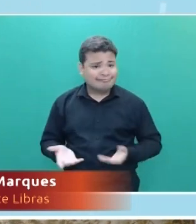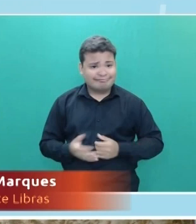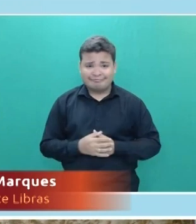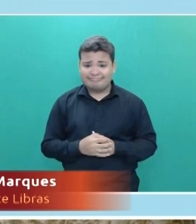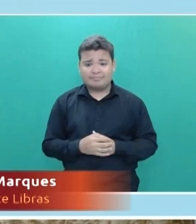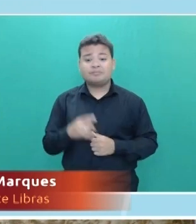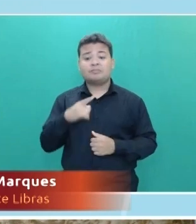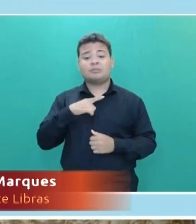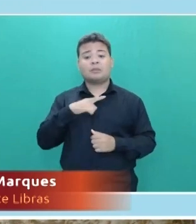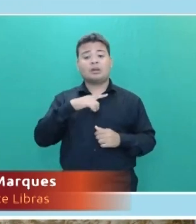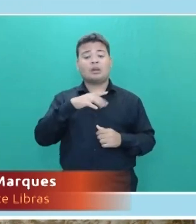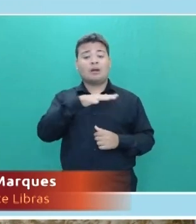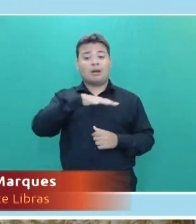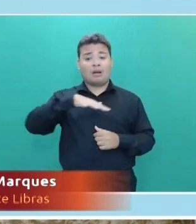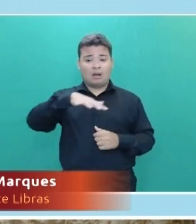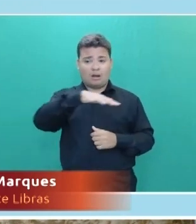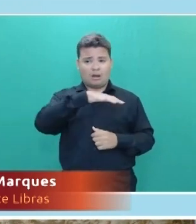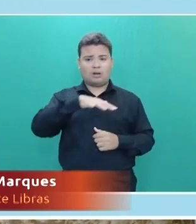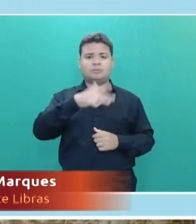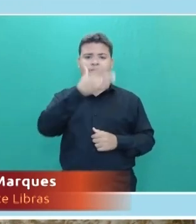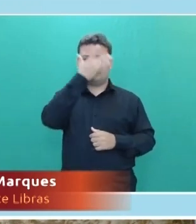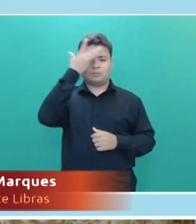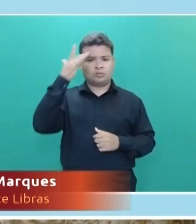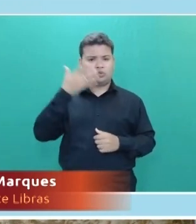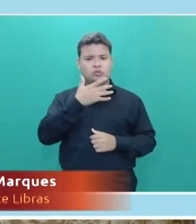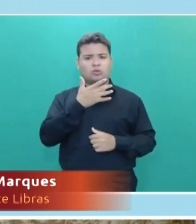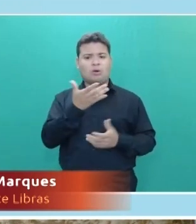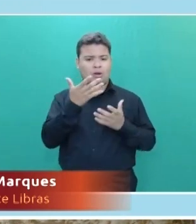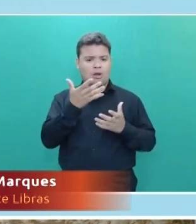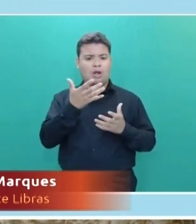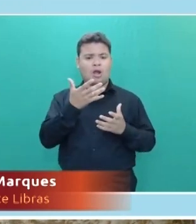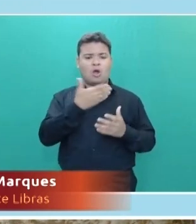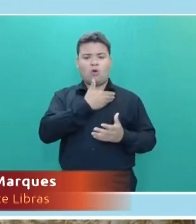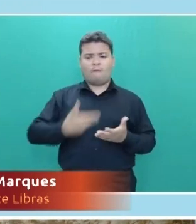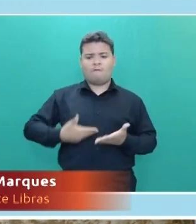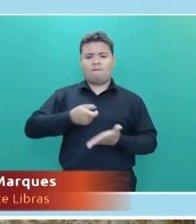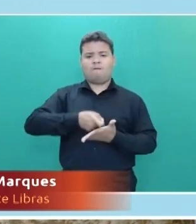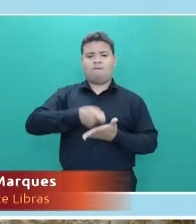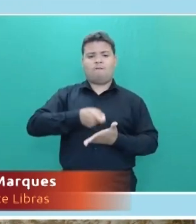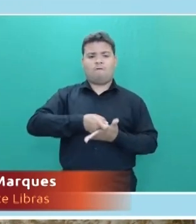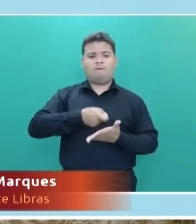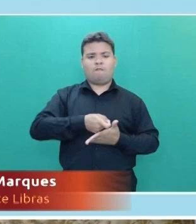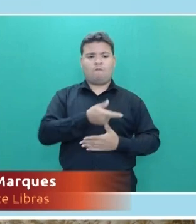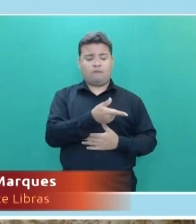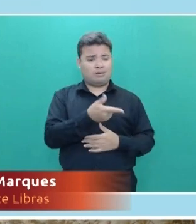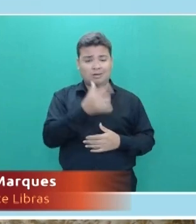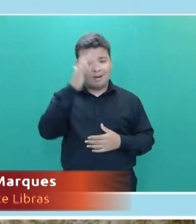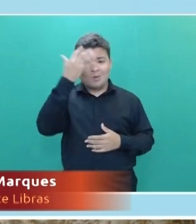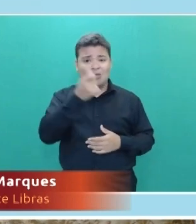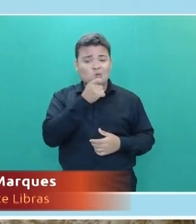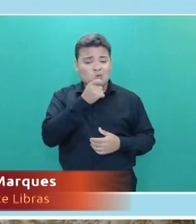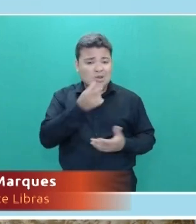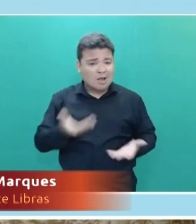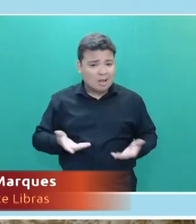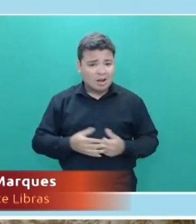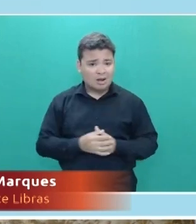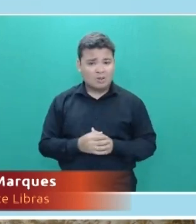que a gente não resolveu. É o problema da transição política, que não houve,